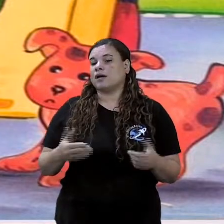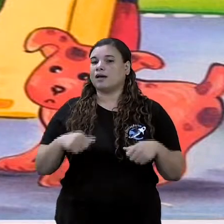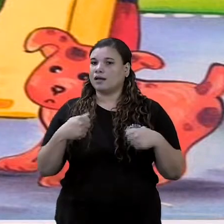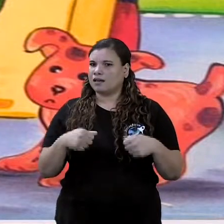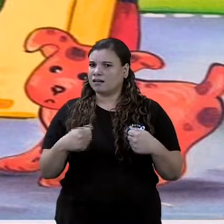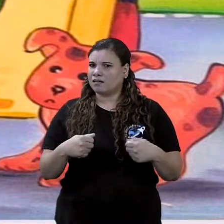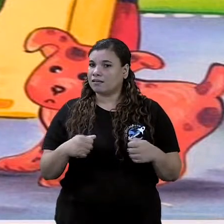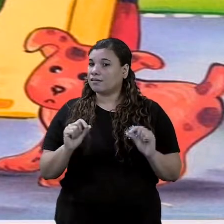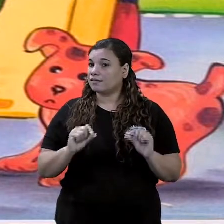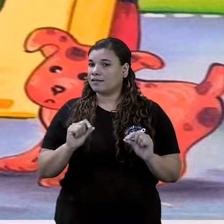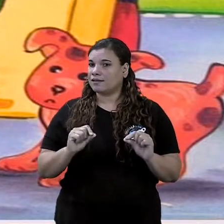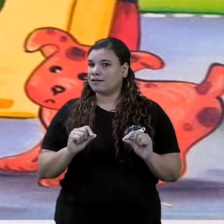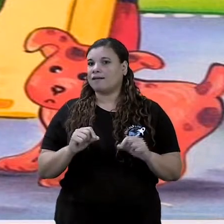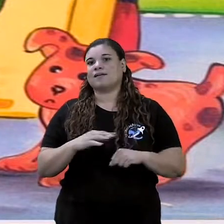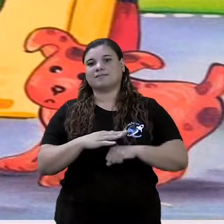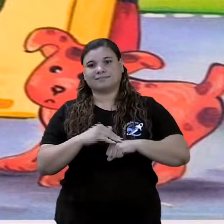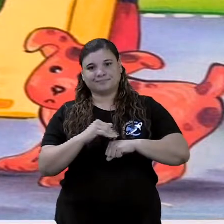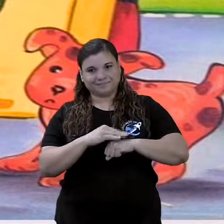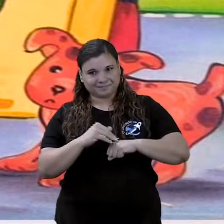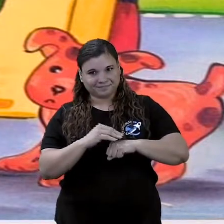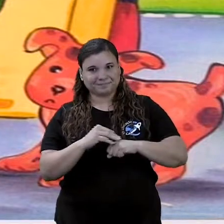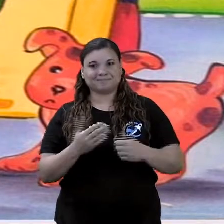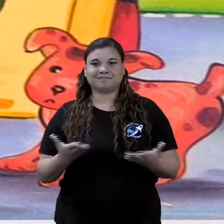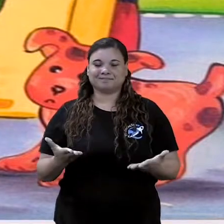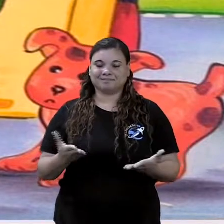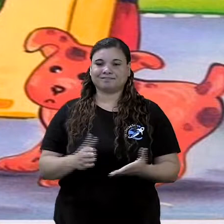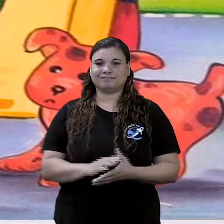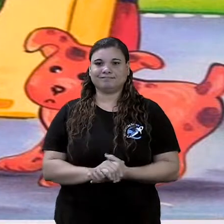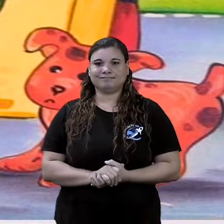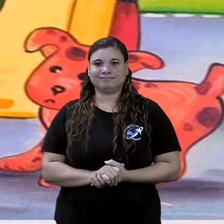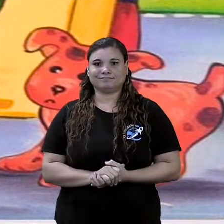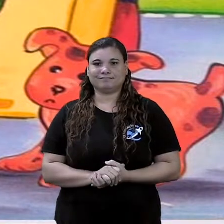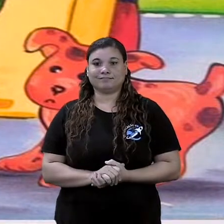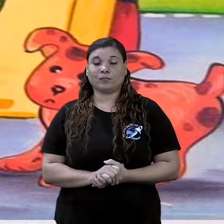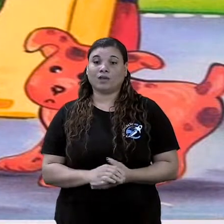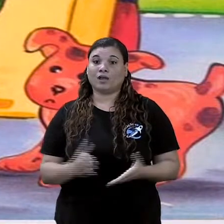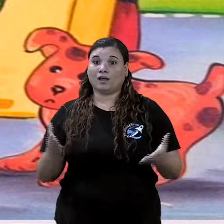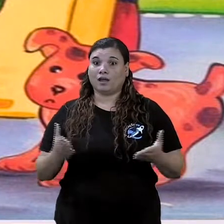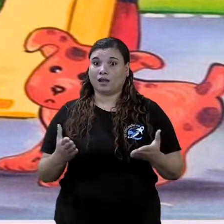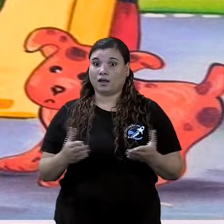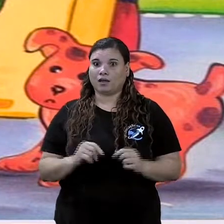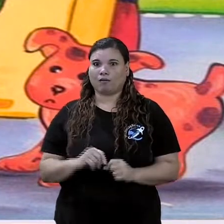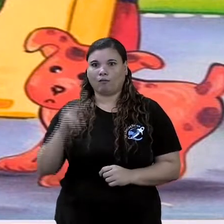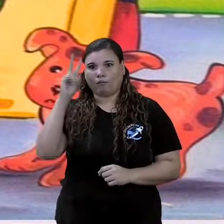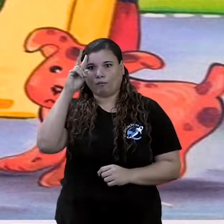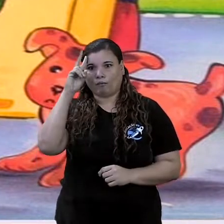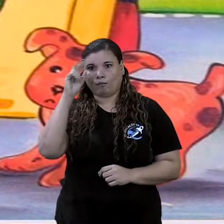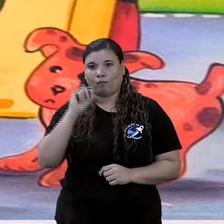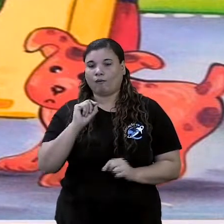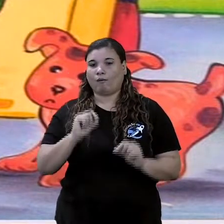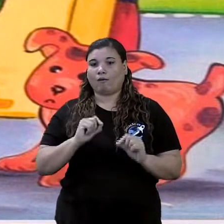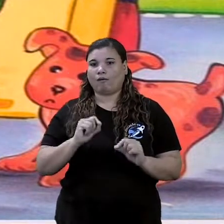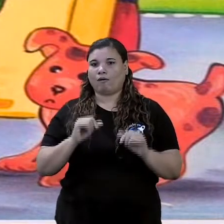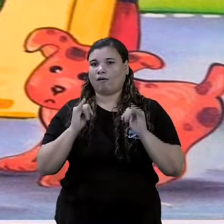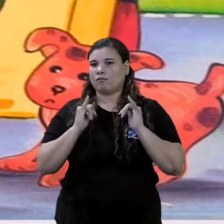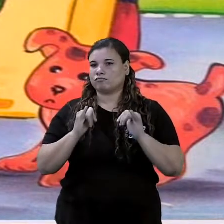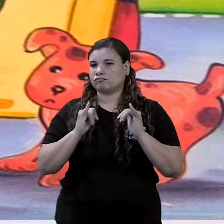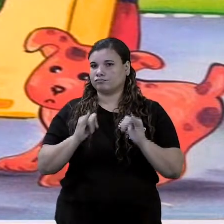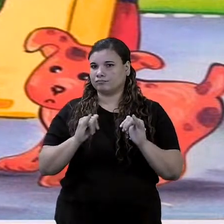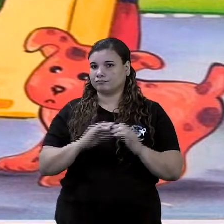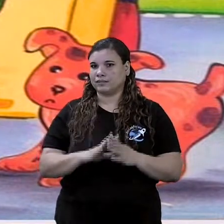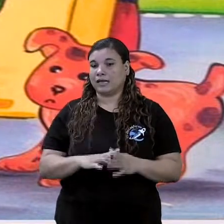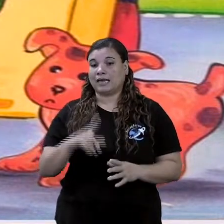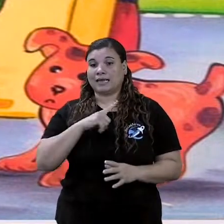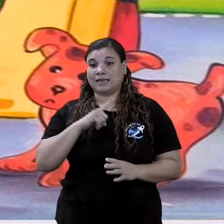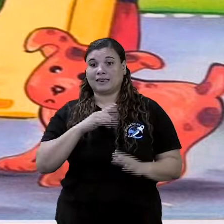vezes, acontece na escola. E essa situação aqui que nós iremos contar, ela